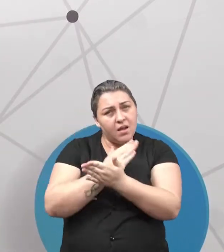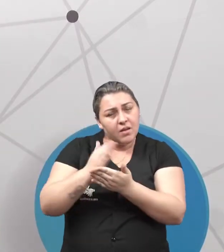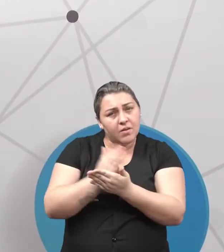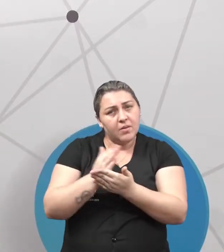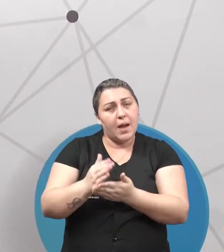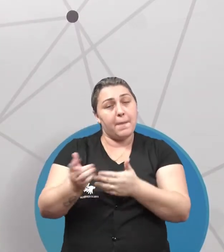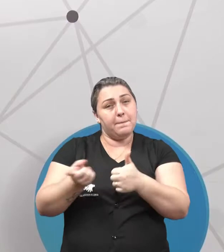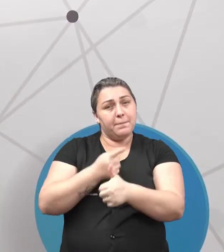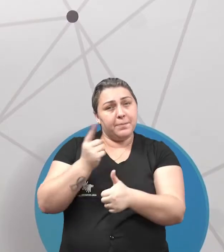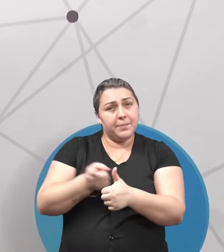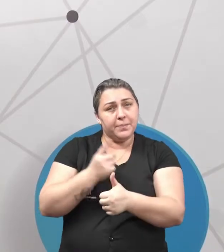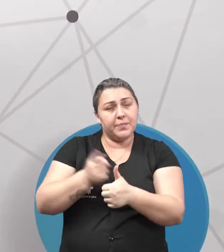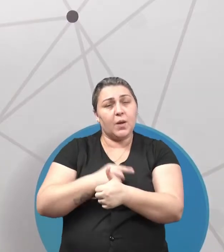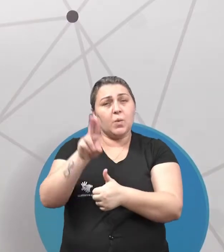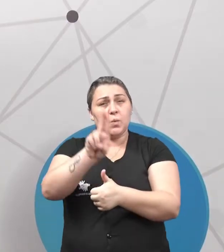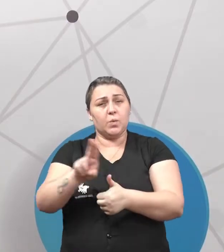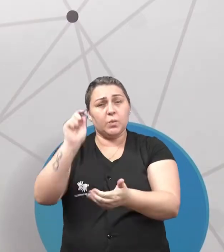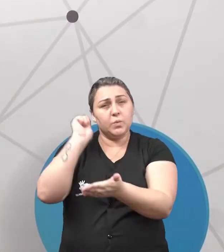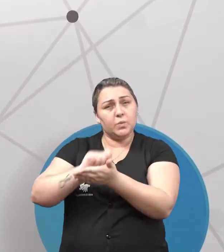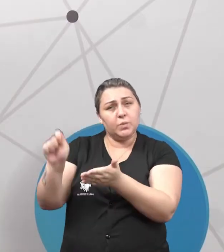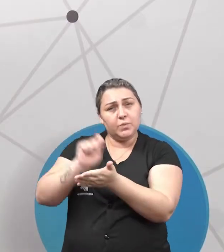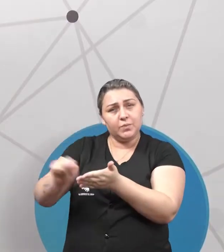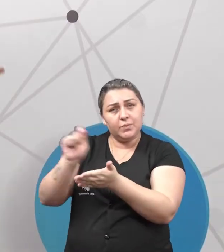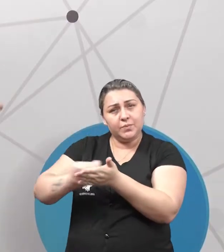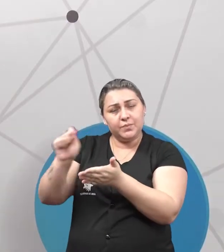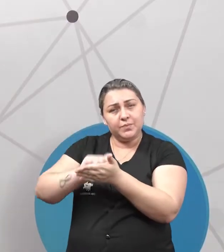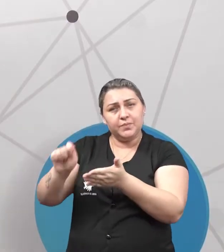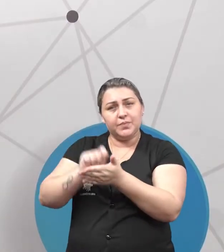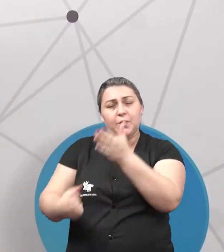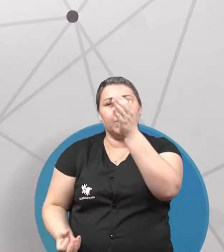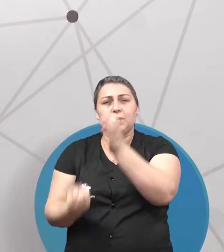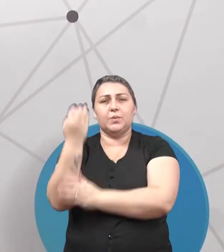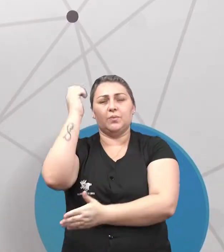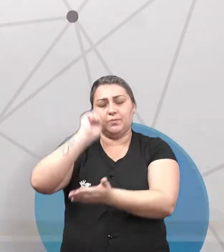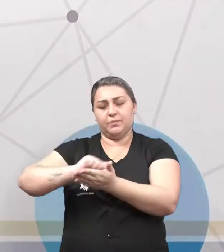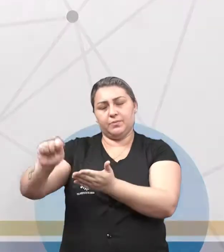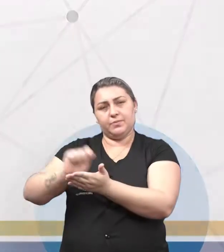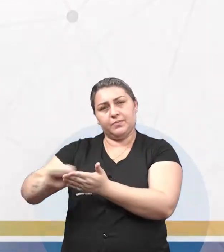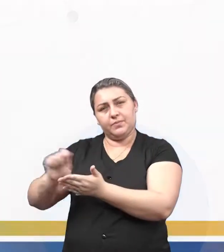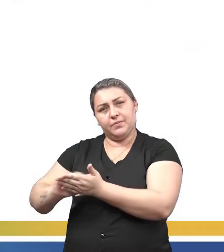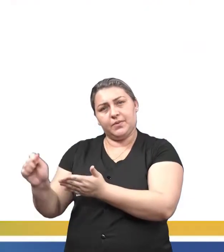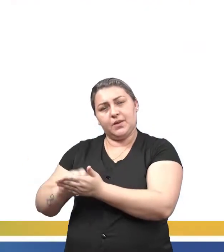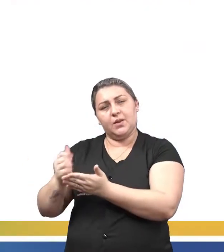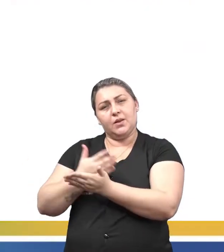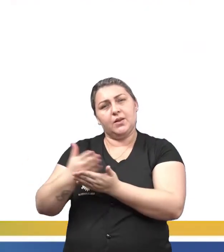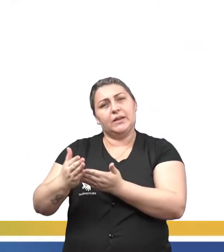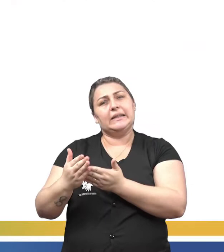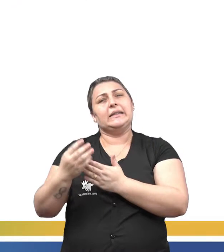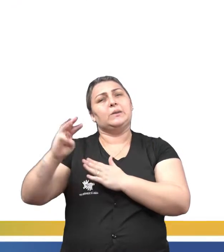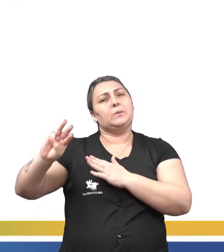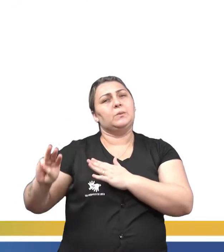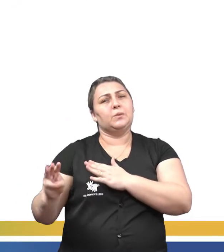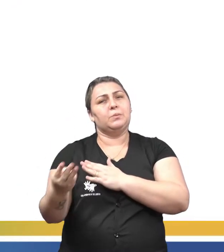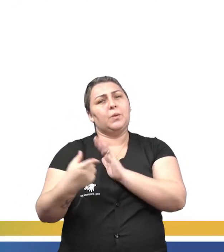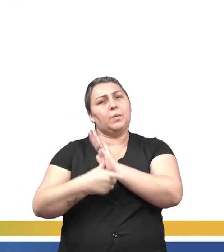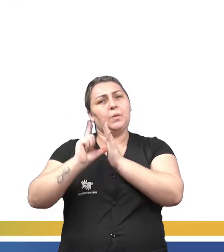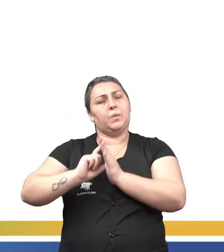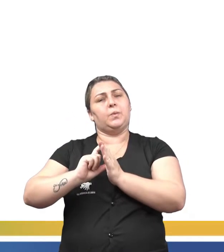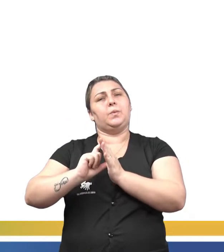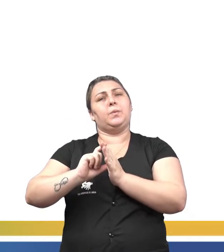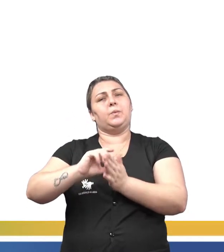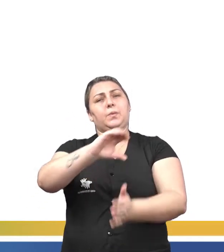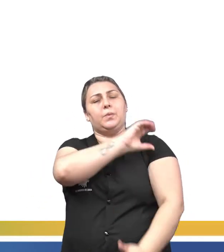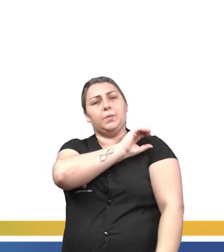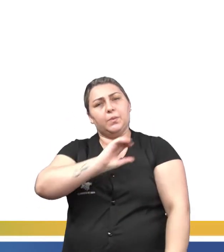A primeira é a utilização da escrita, né? É o surgimento da escrita. A partir de 3.000 anos antes de Cristo,